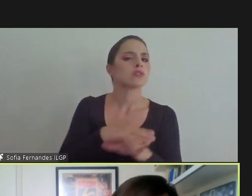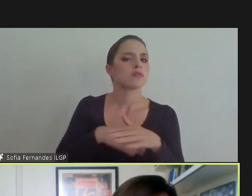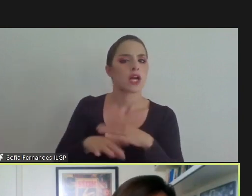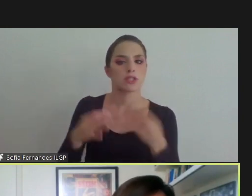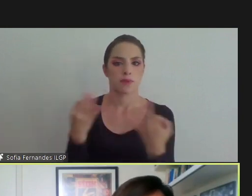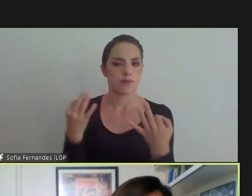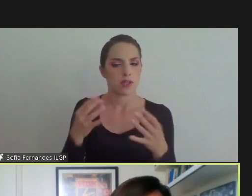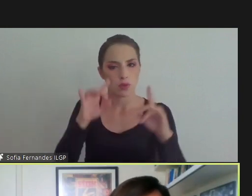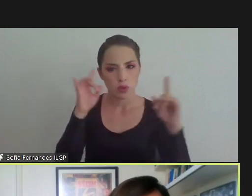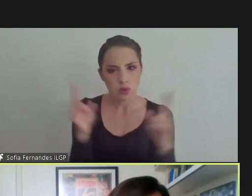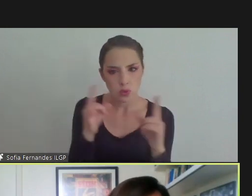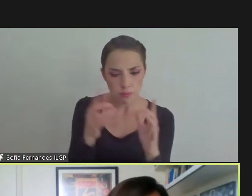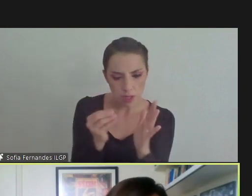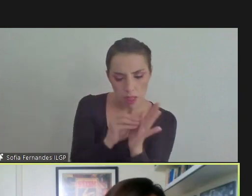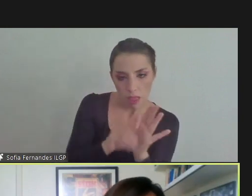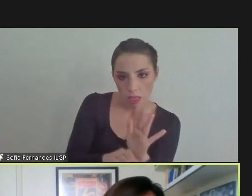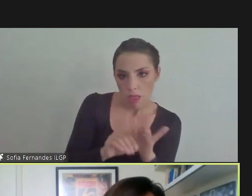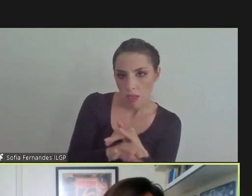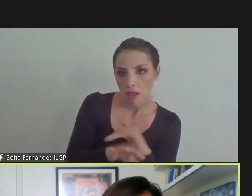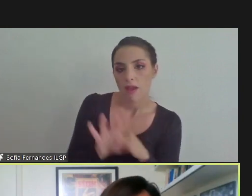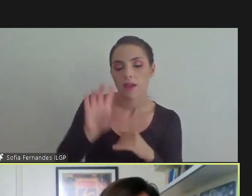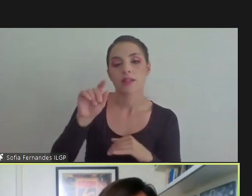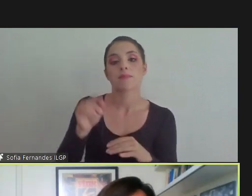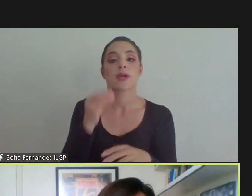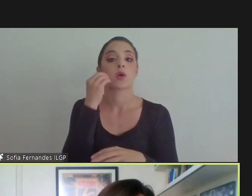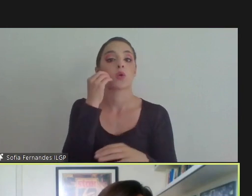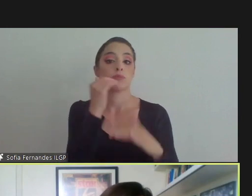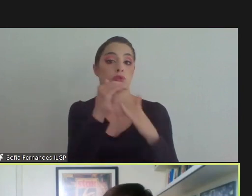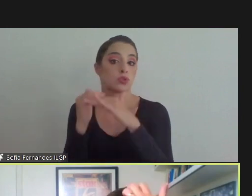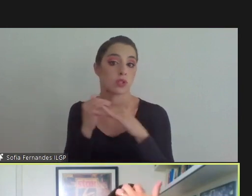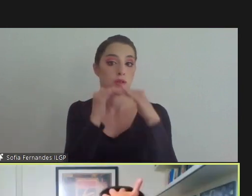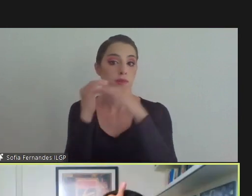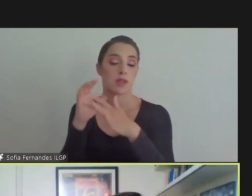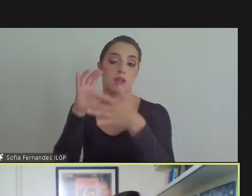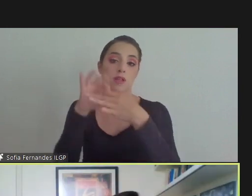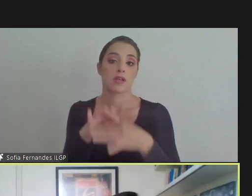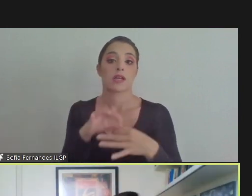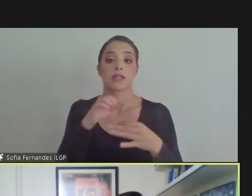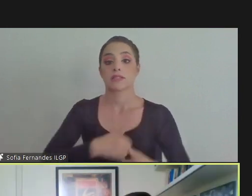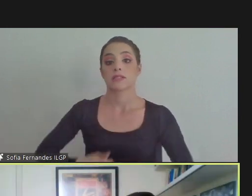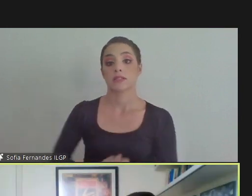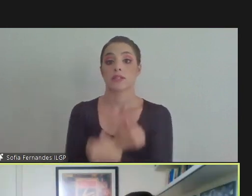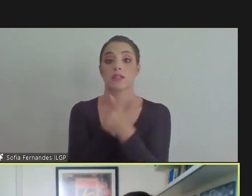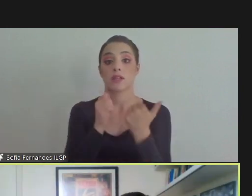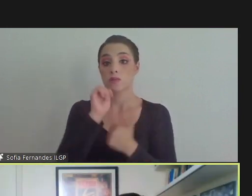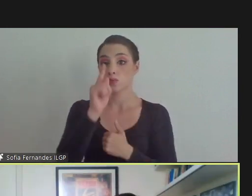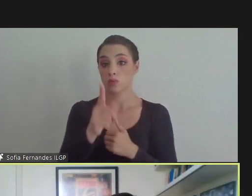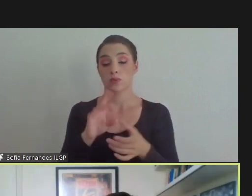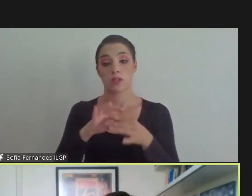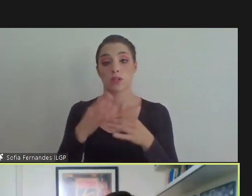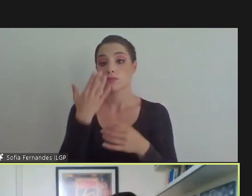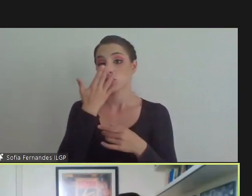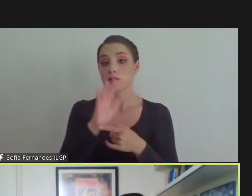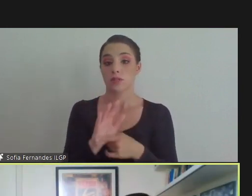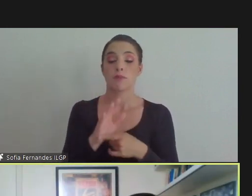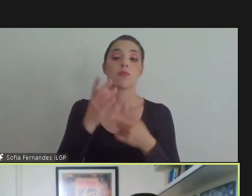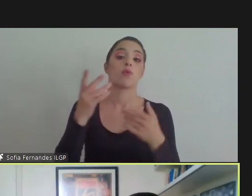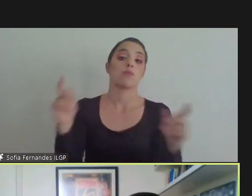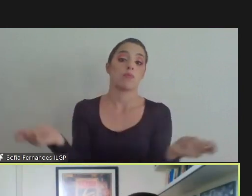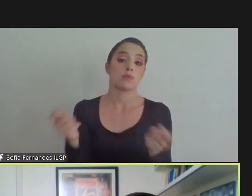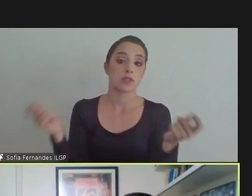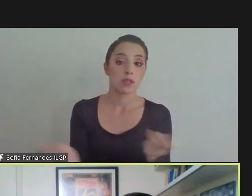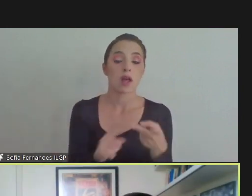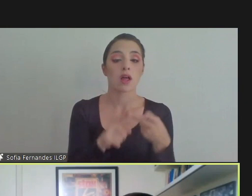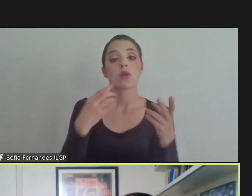repertório? E como garantir a própria sustentabilidade da iniciativa Cidades que Transformam, em termos de patrocínio, de orçamento, de capacidade de